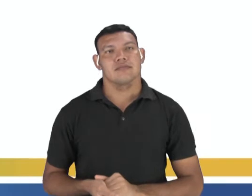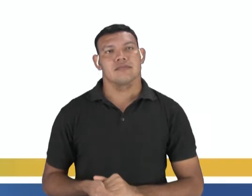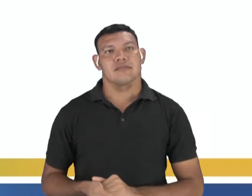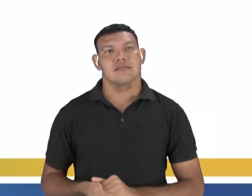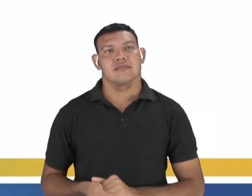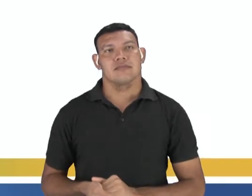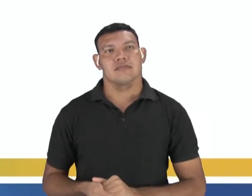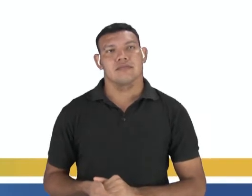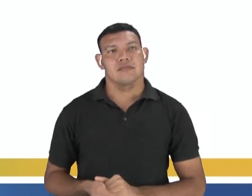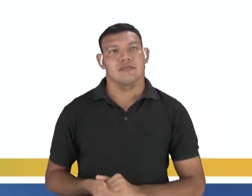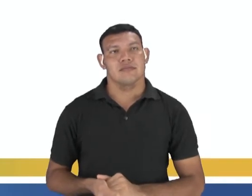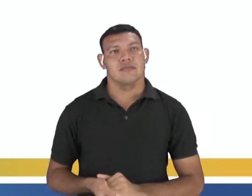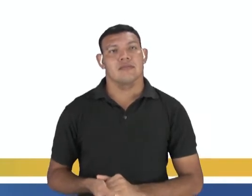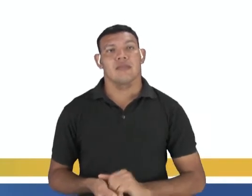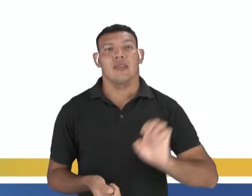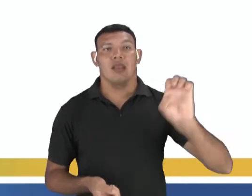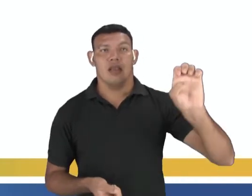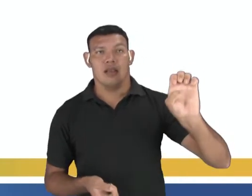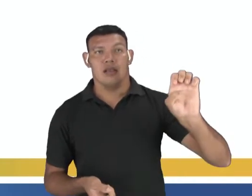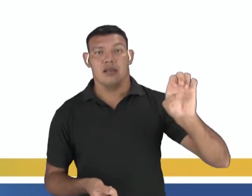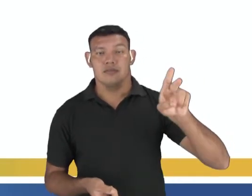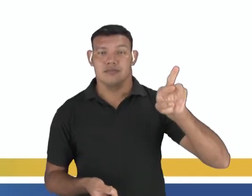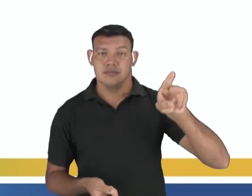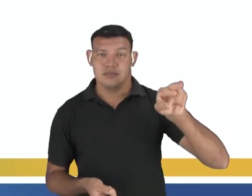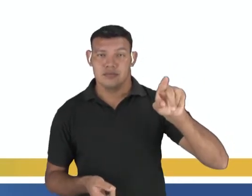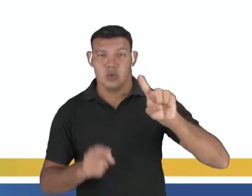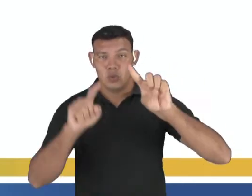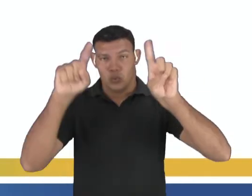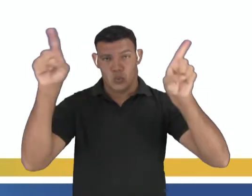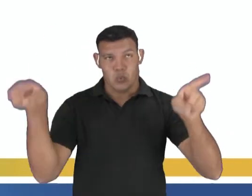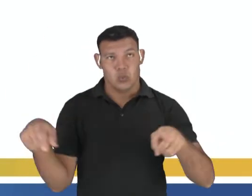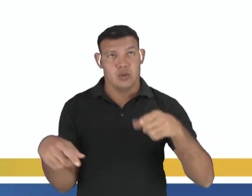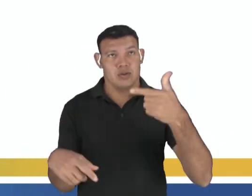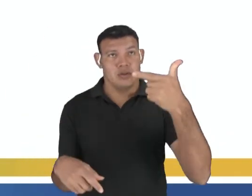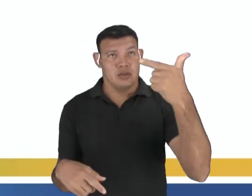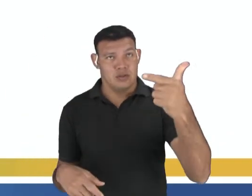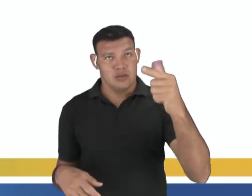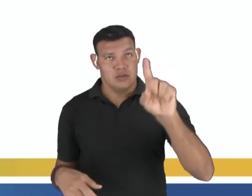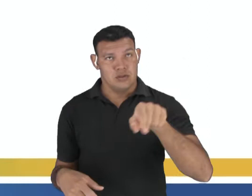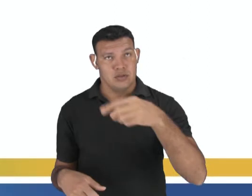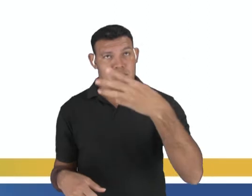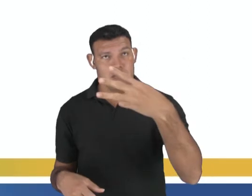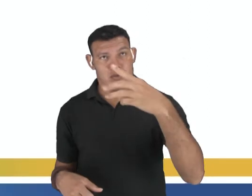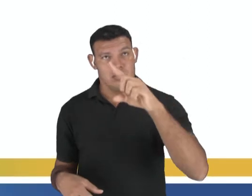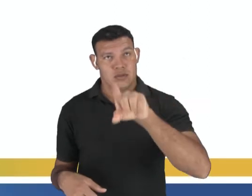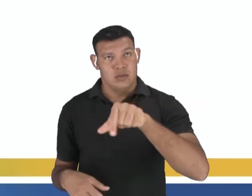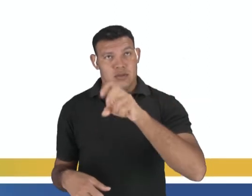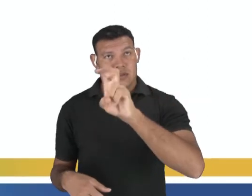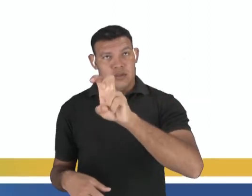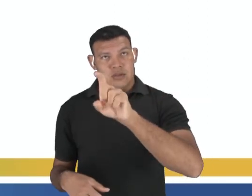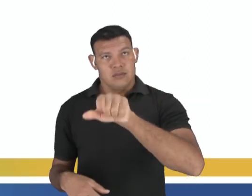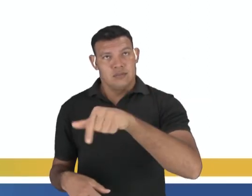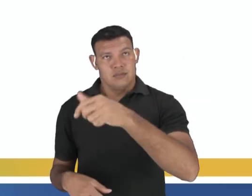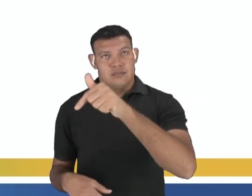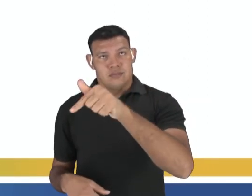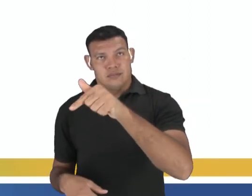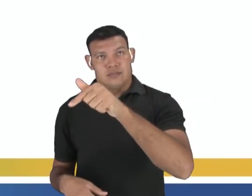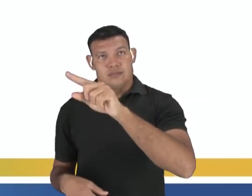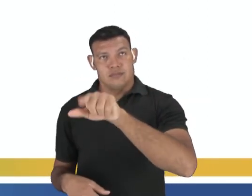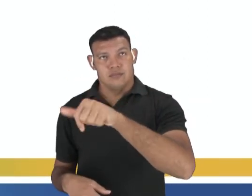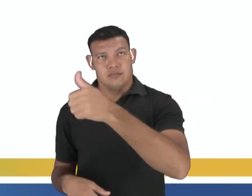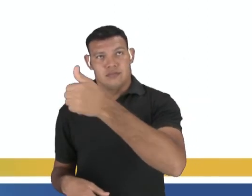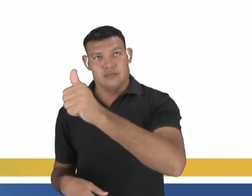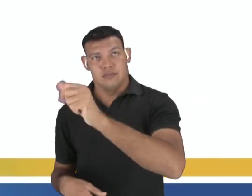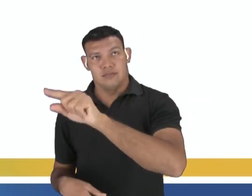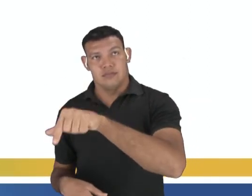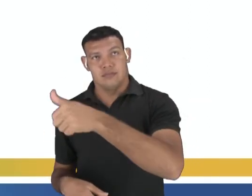o nosso evento favorável? Aquilo que me interessa são os números primos de 1 a 20, que são